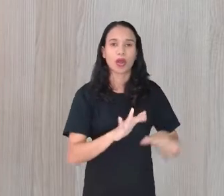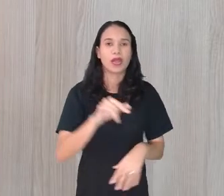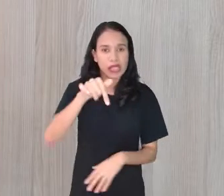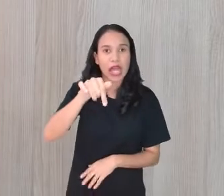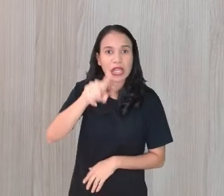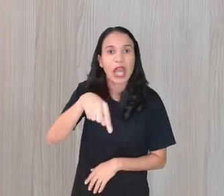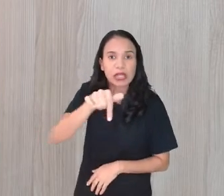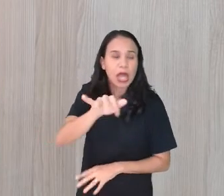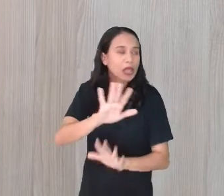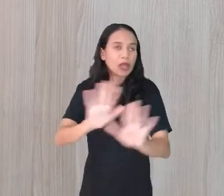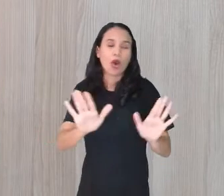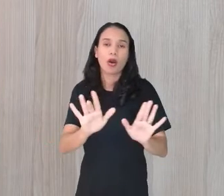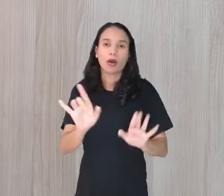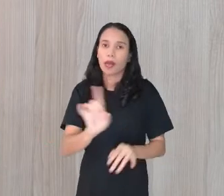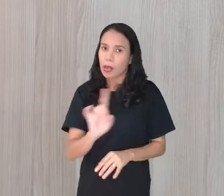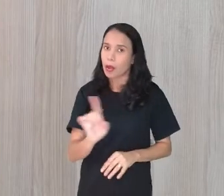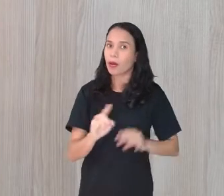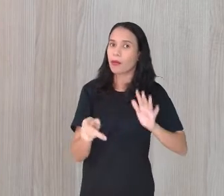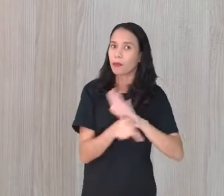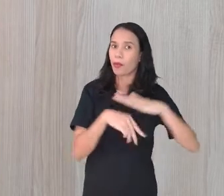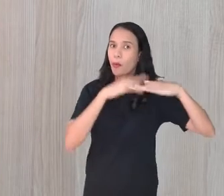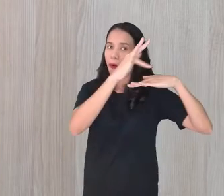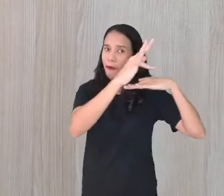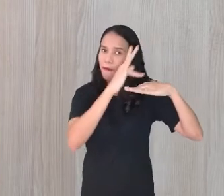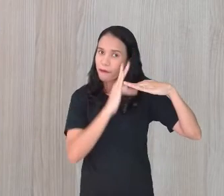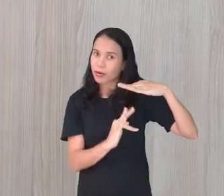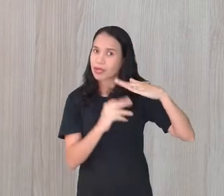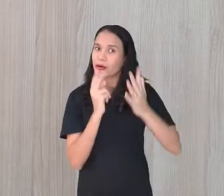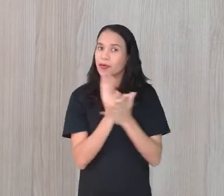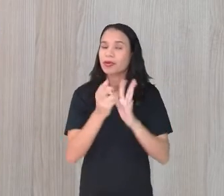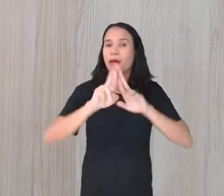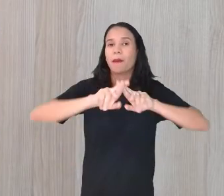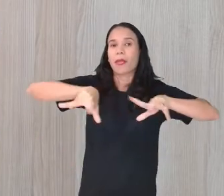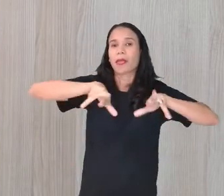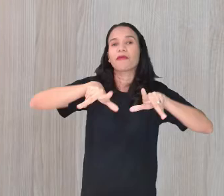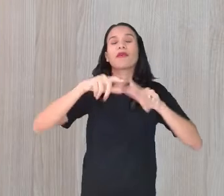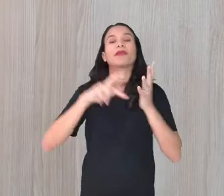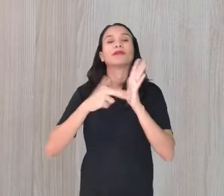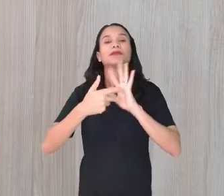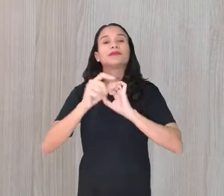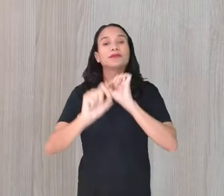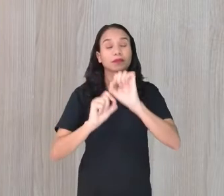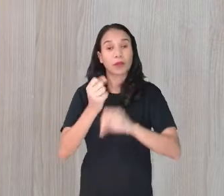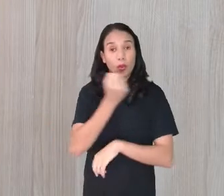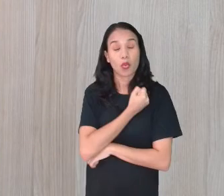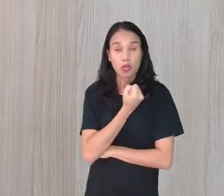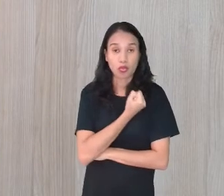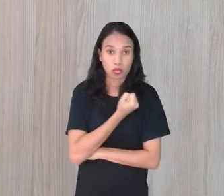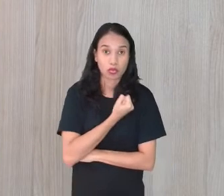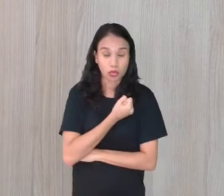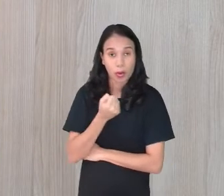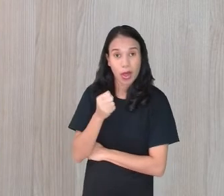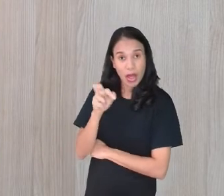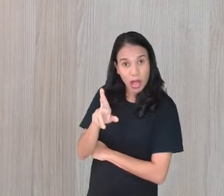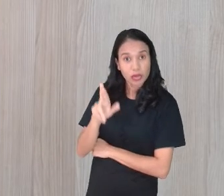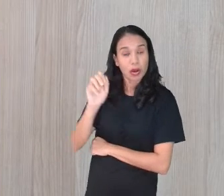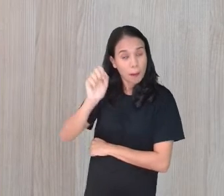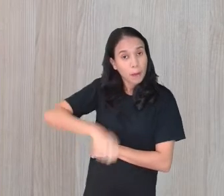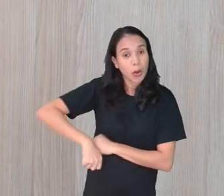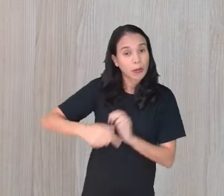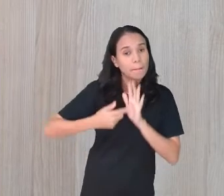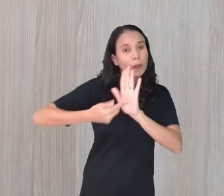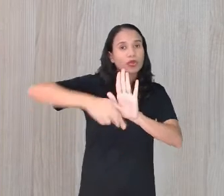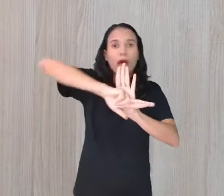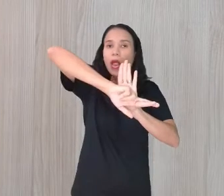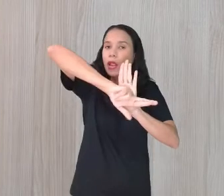7 é 7 e acabou-se. Já com as frações tem algo bem diferente, né, ou seja, o mesmo número racional ele pode ser